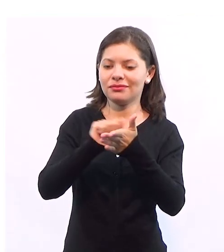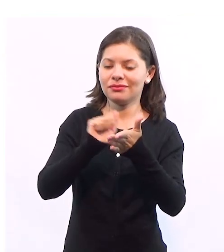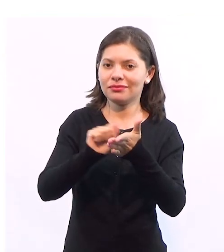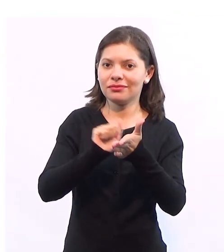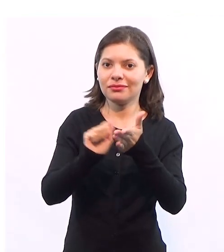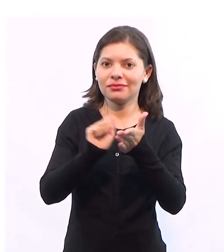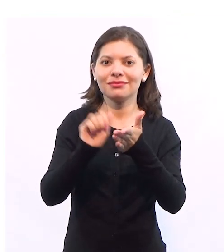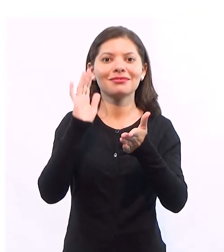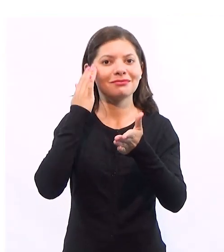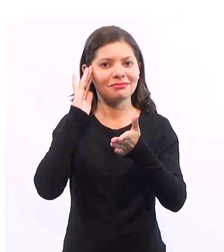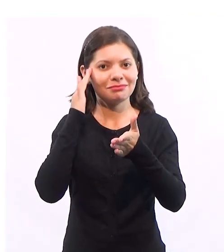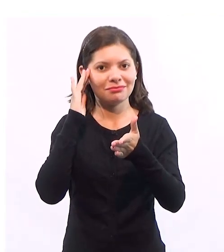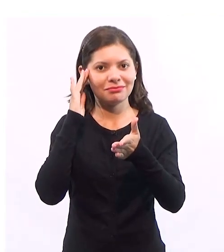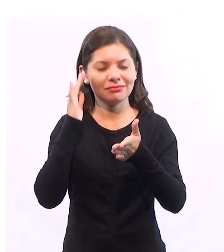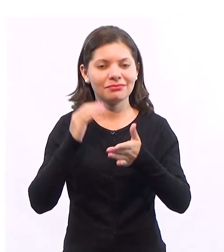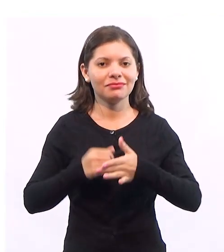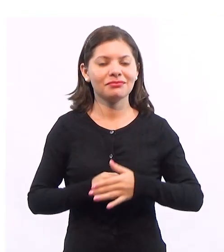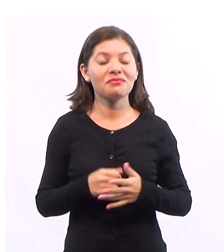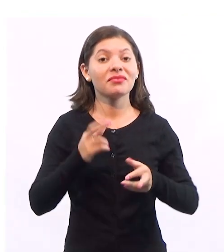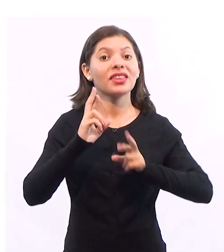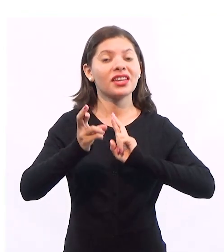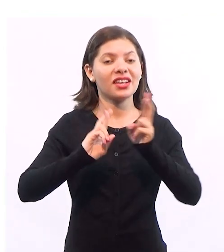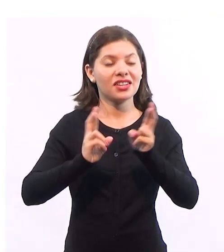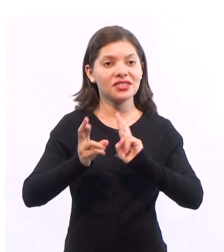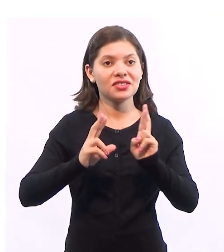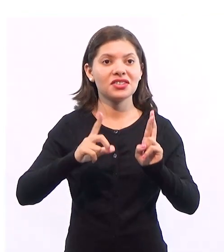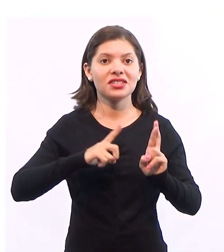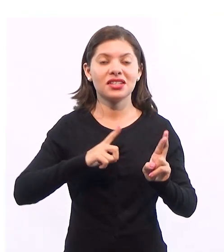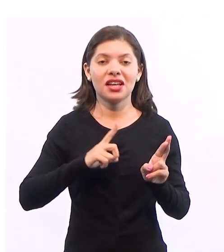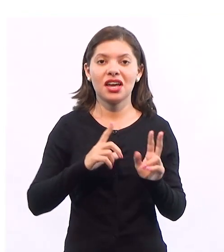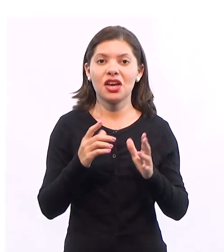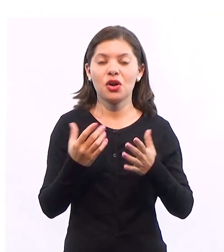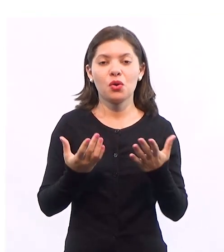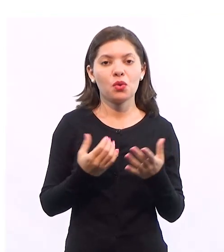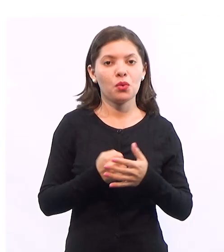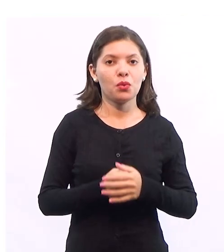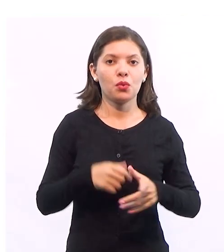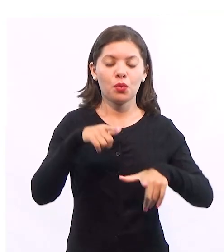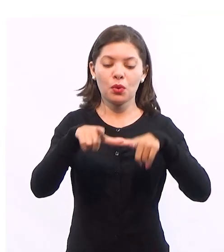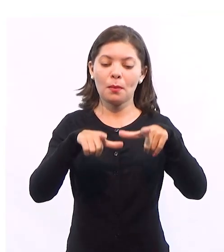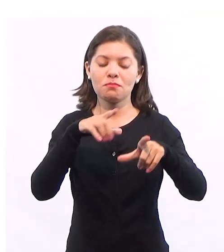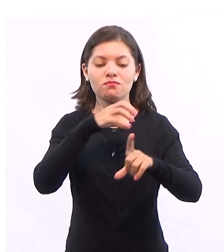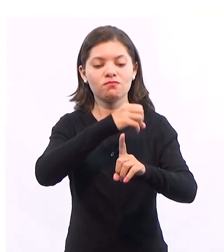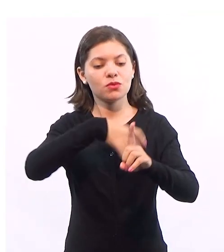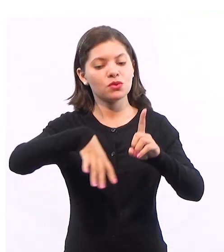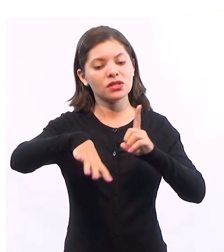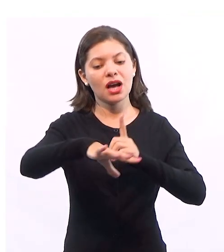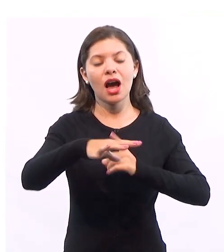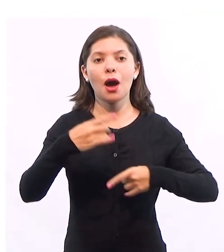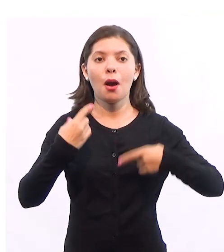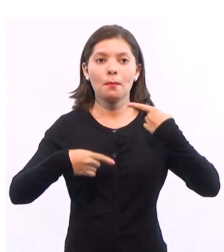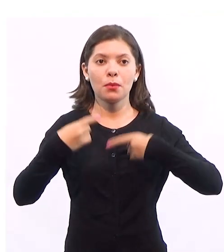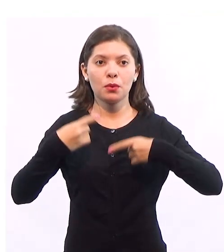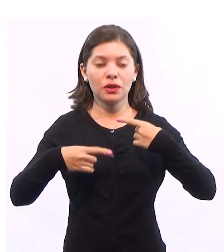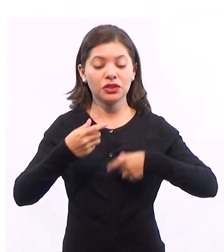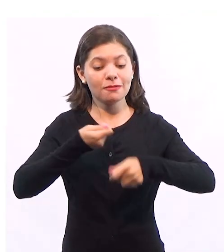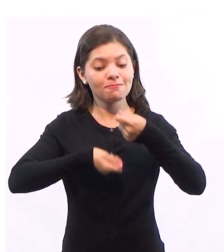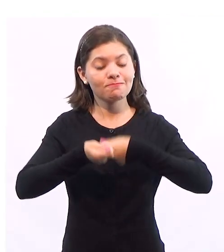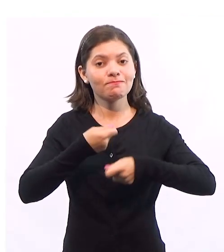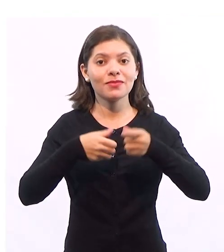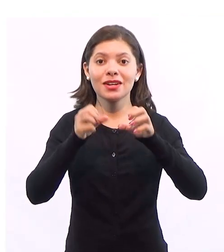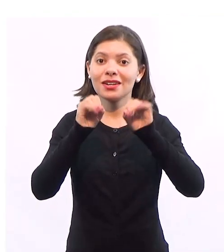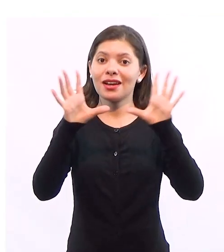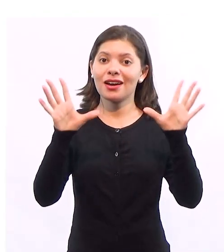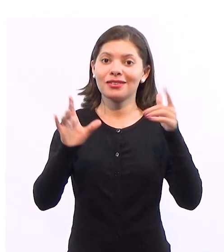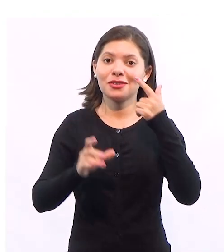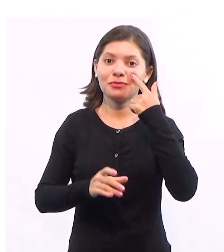escrevendo, deu para entender, né? Ó. Teve relação aí, ó, com as demandas sociais, políticas e econômicas.